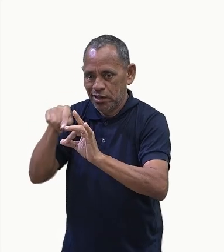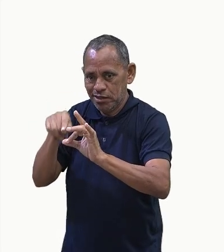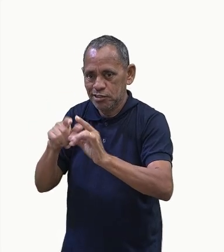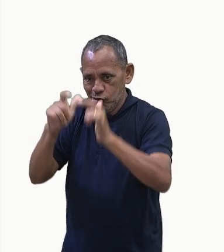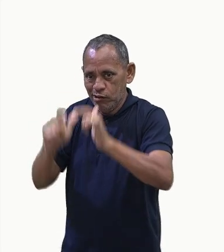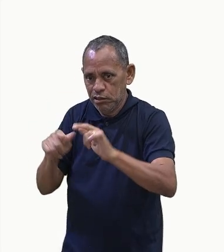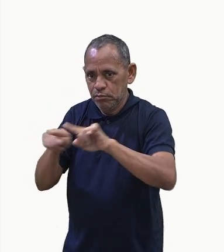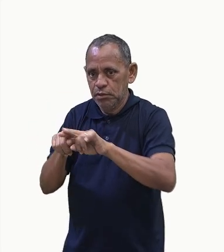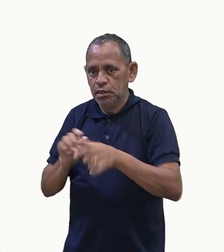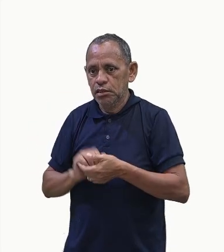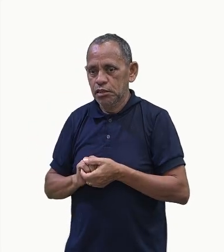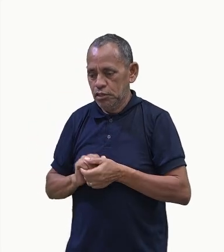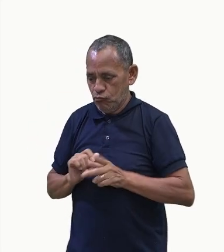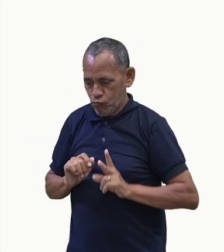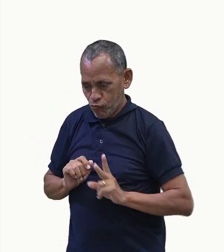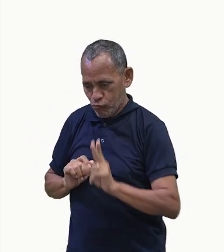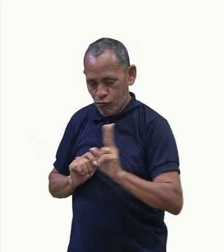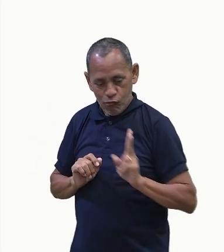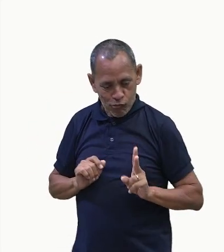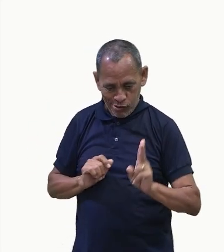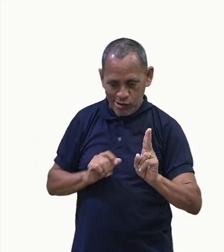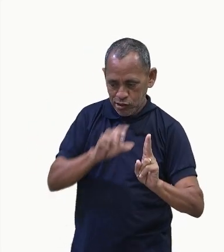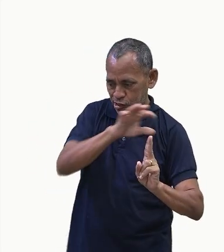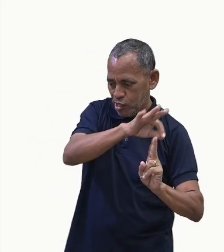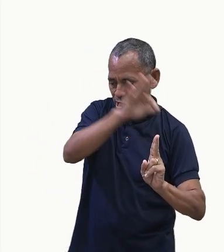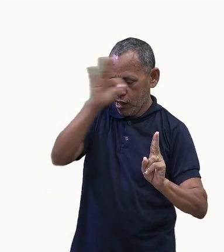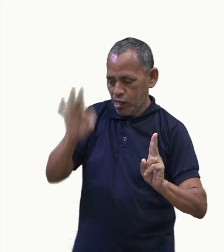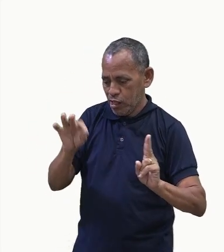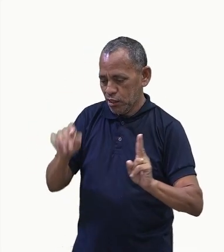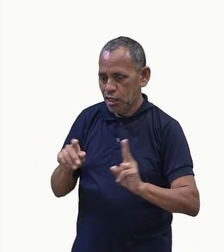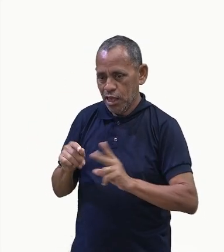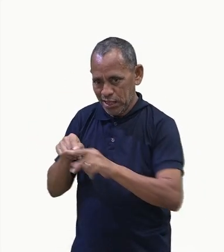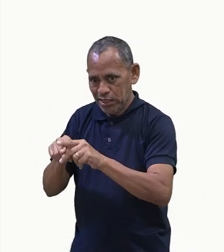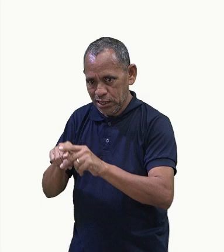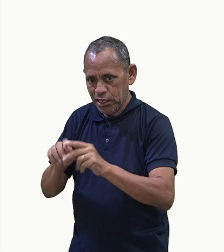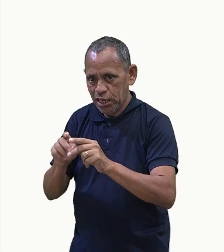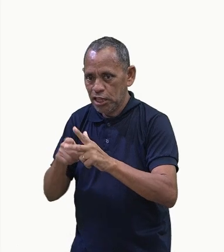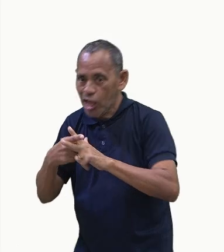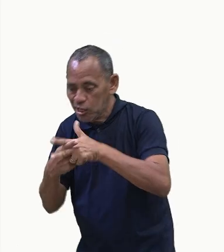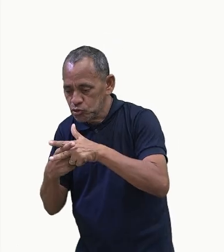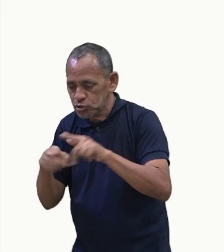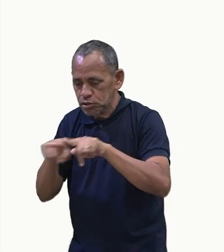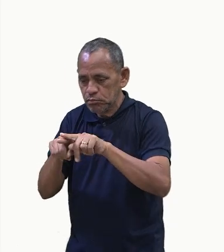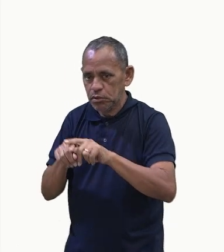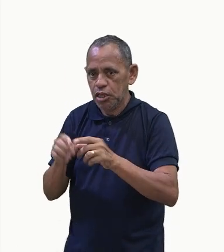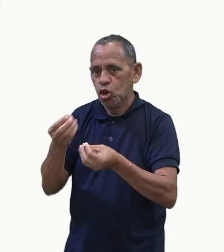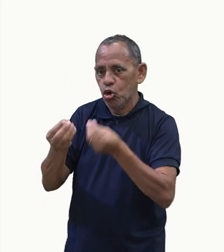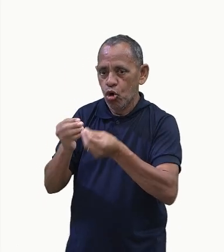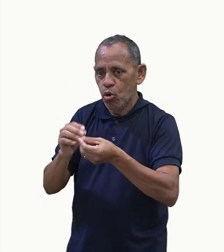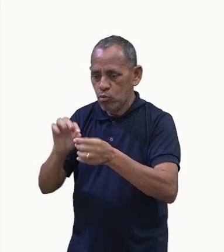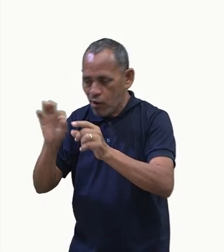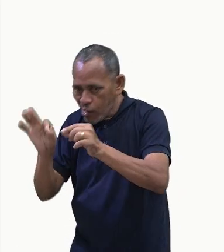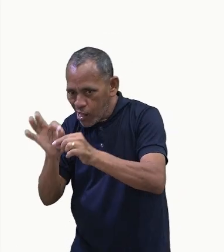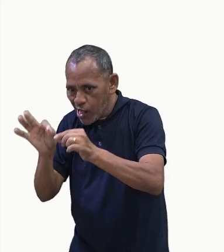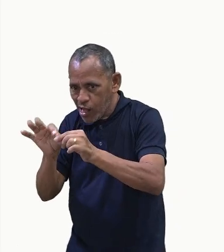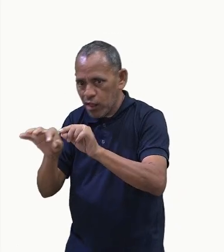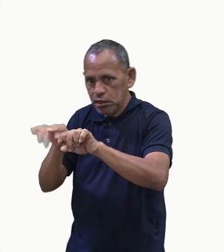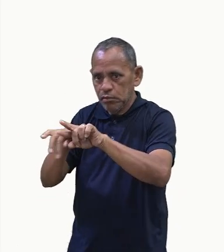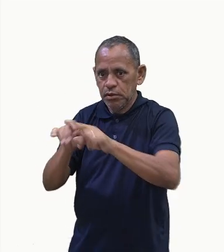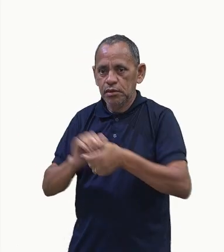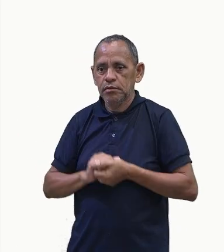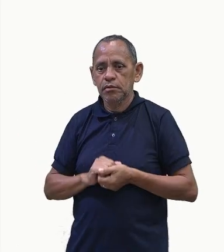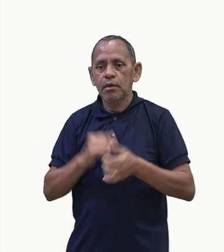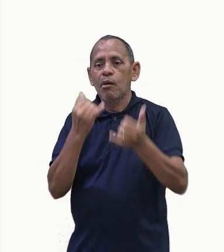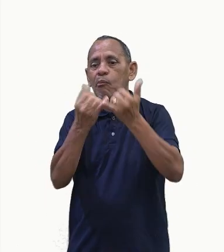gênica. E a gente chama isso aí, ó, de modelo de reparo, certo? E aí nós temos, então, o nosso gene, a